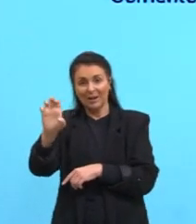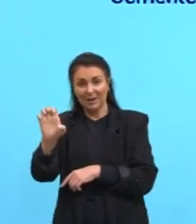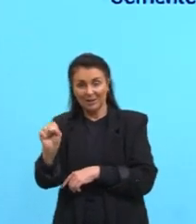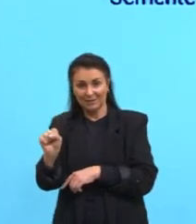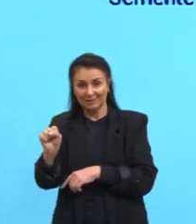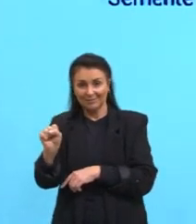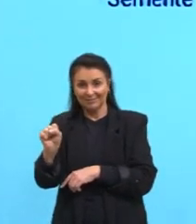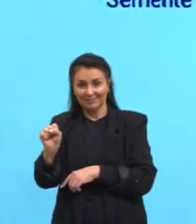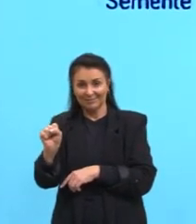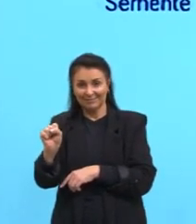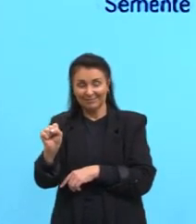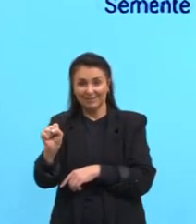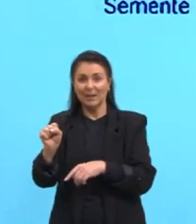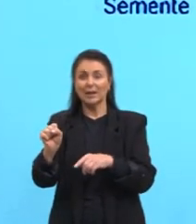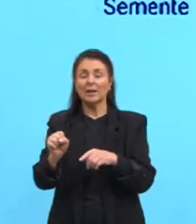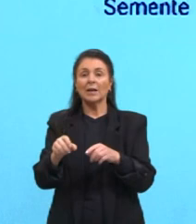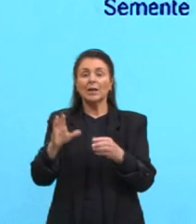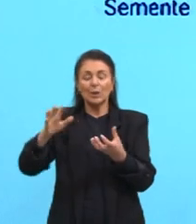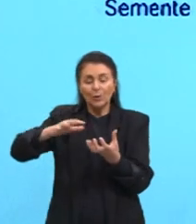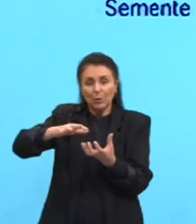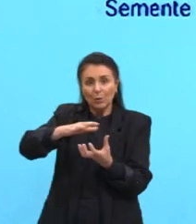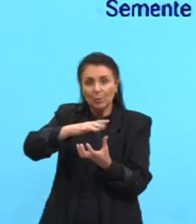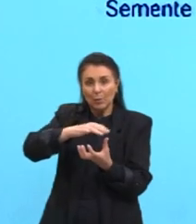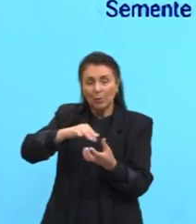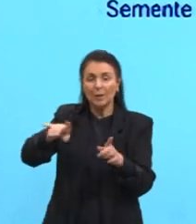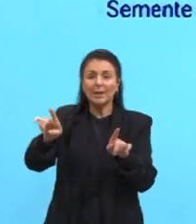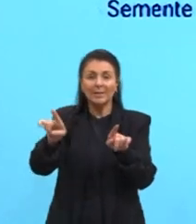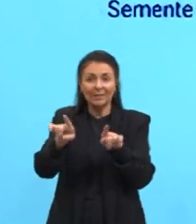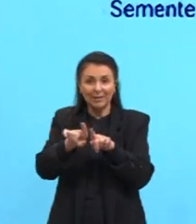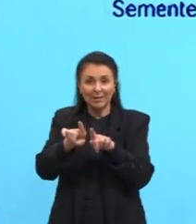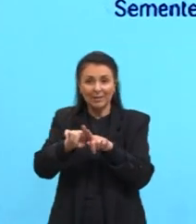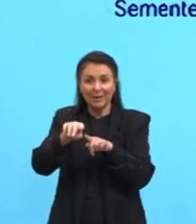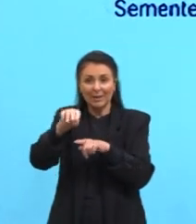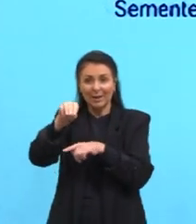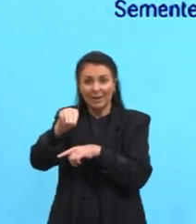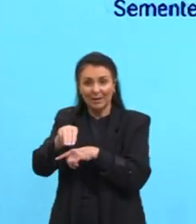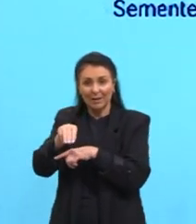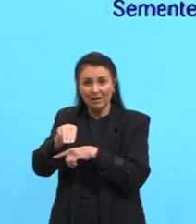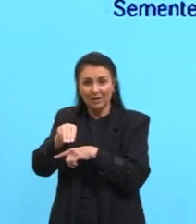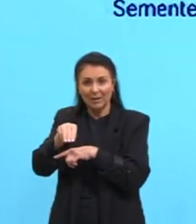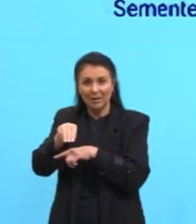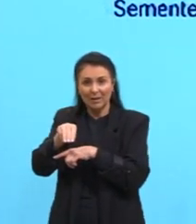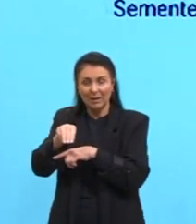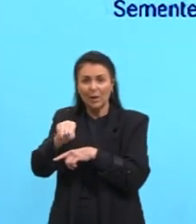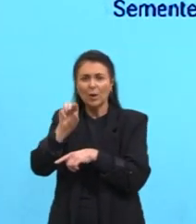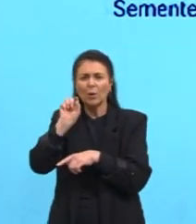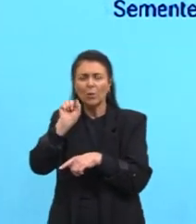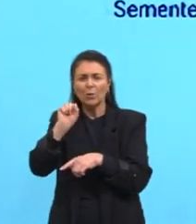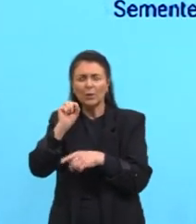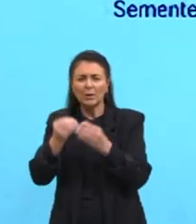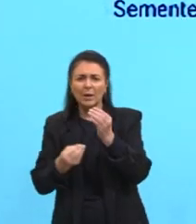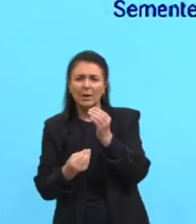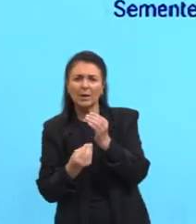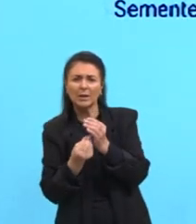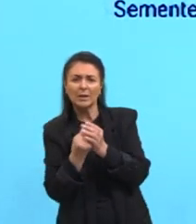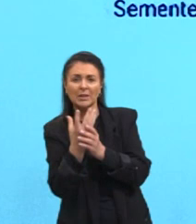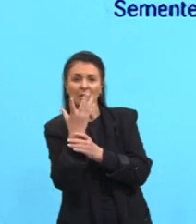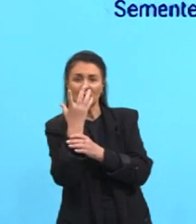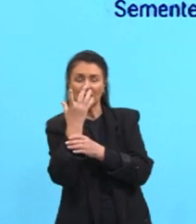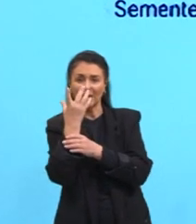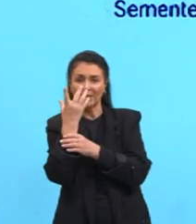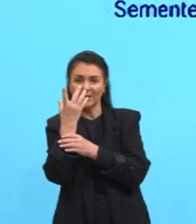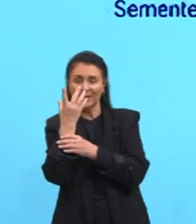também são m e o pólen também a m Então o que vai dar origem ao a